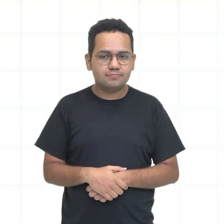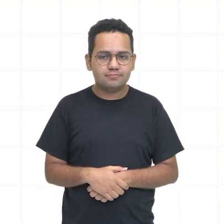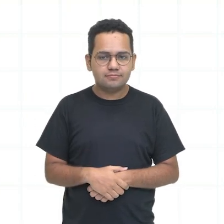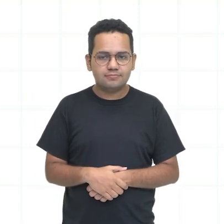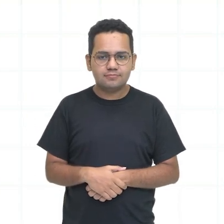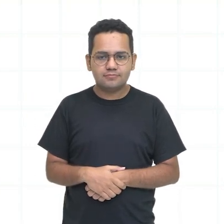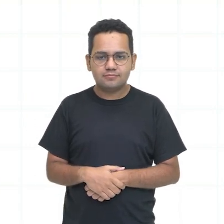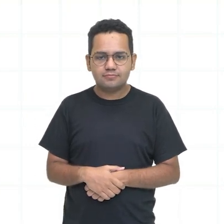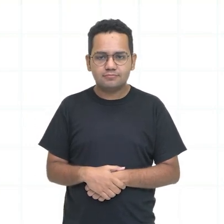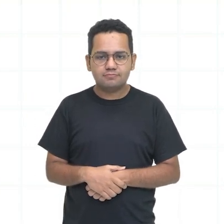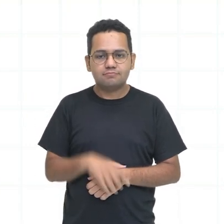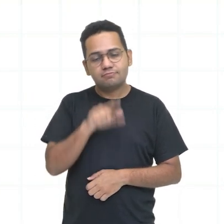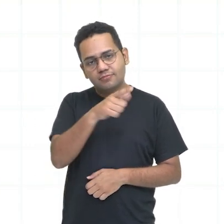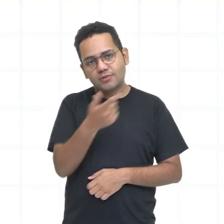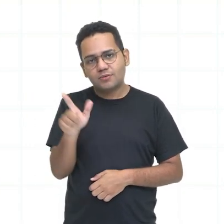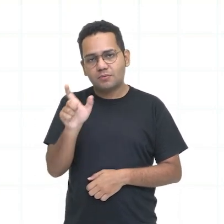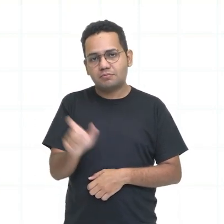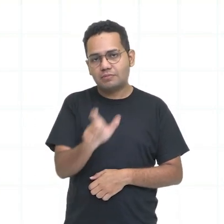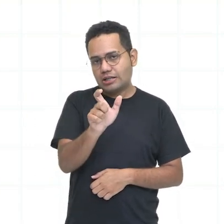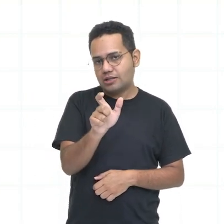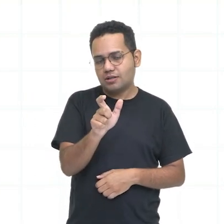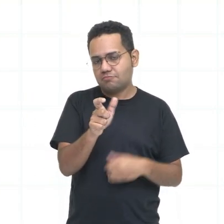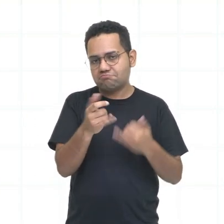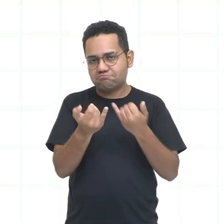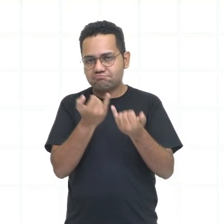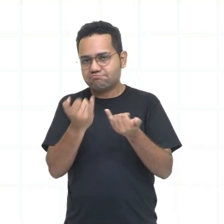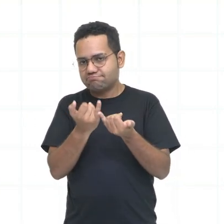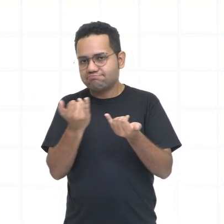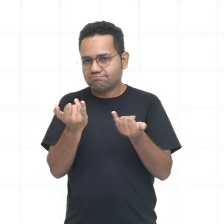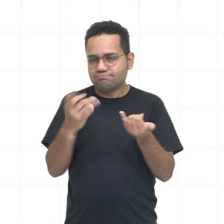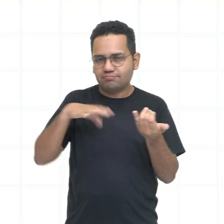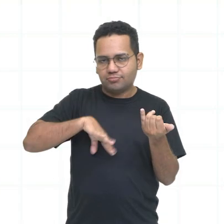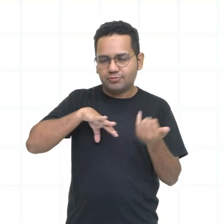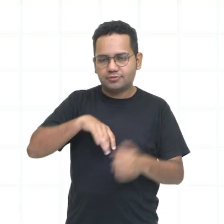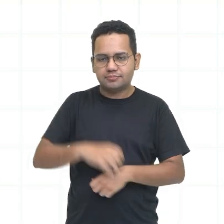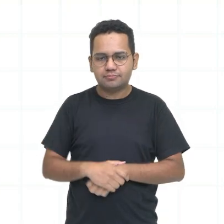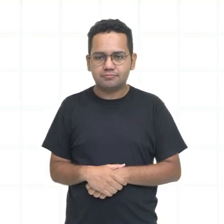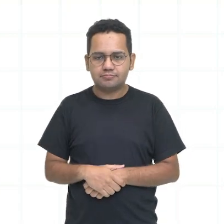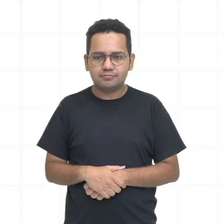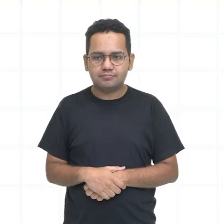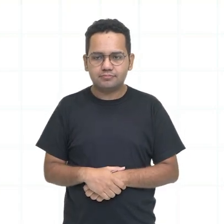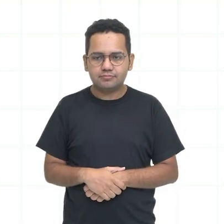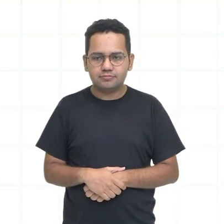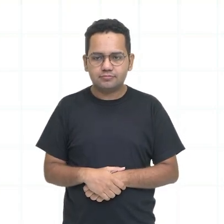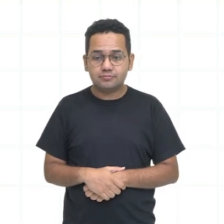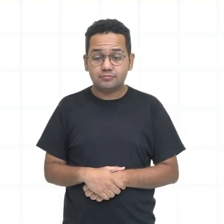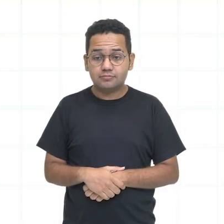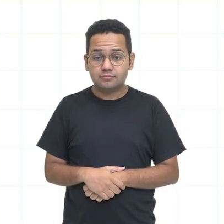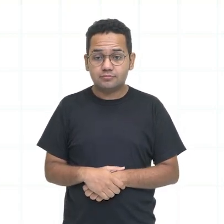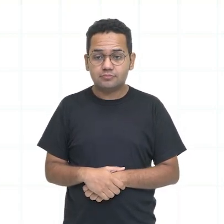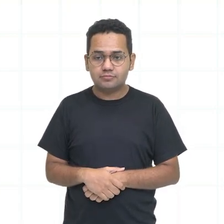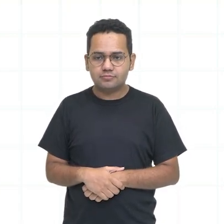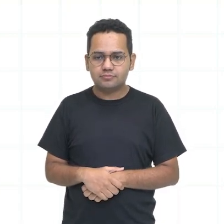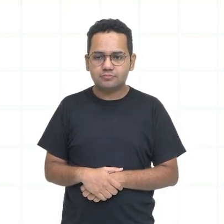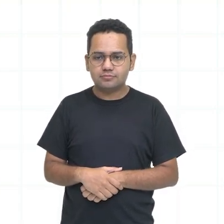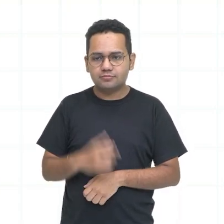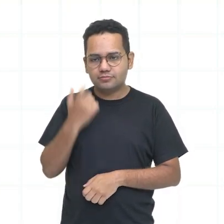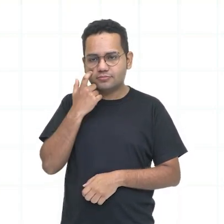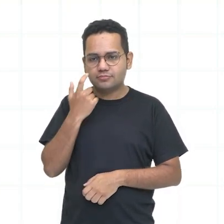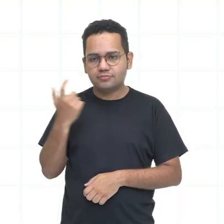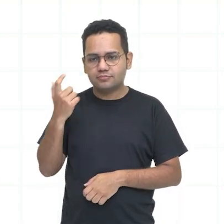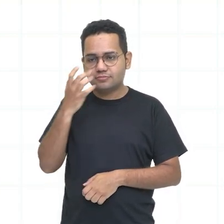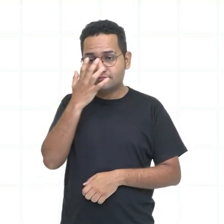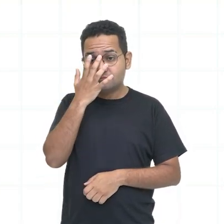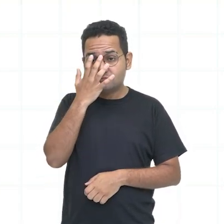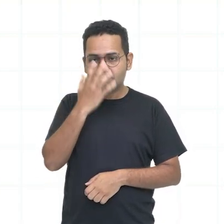Technologies, também é uma palavra aí que a gente já conhece. They develop hybrid identities. A